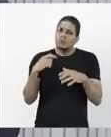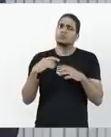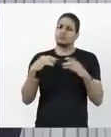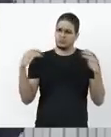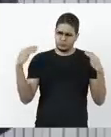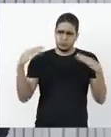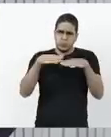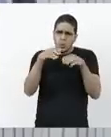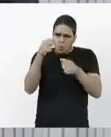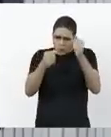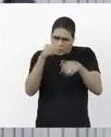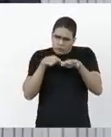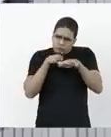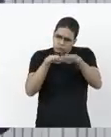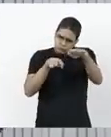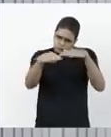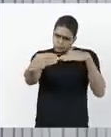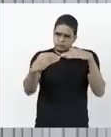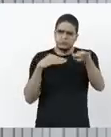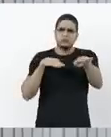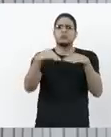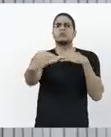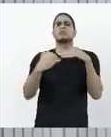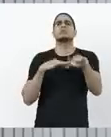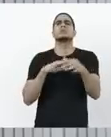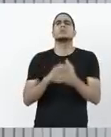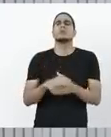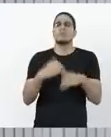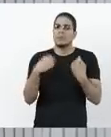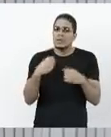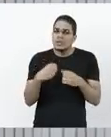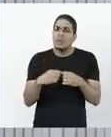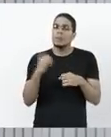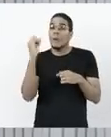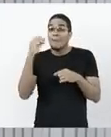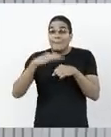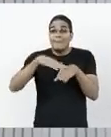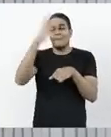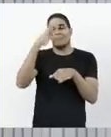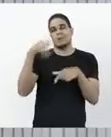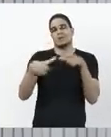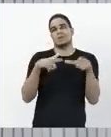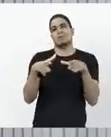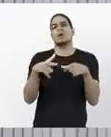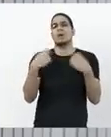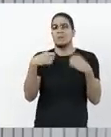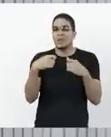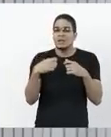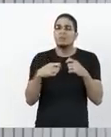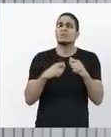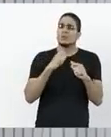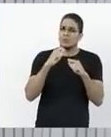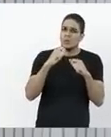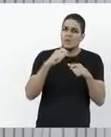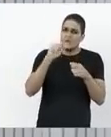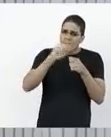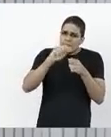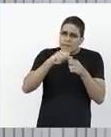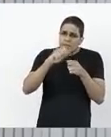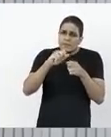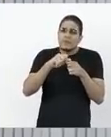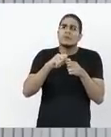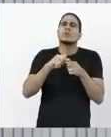na geração de emprego e renda que falta em Belém. Vamos fazer uma gestão com ética, com transparência,